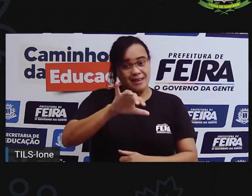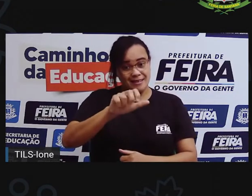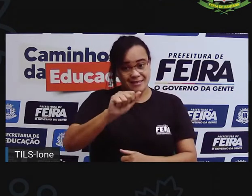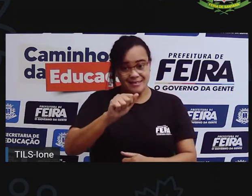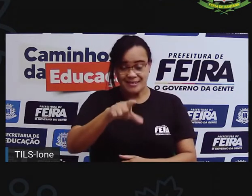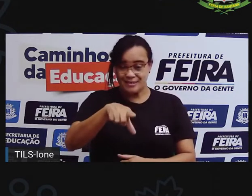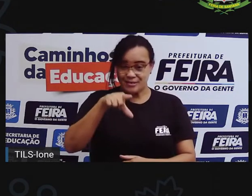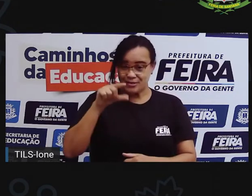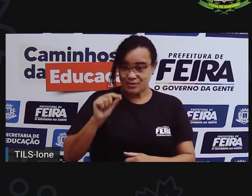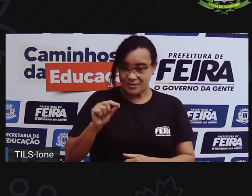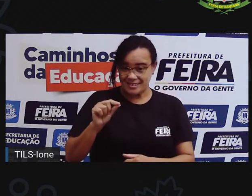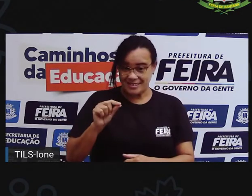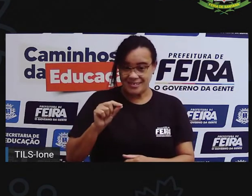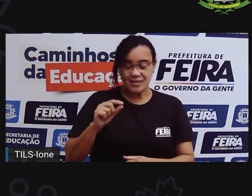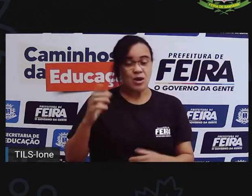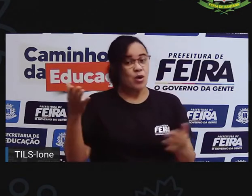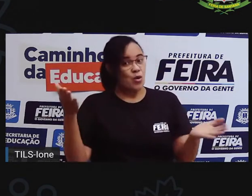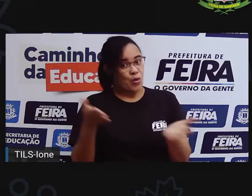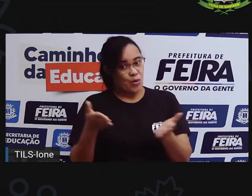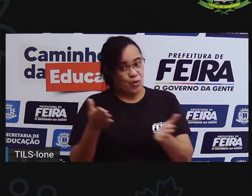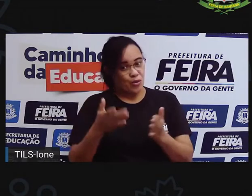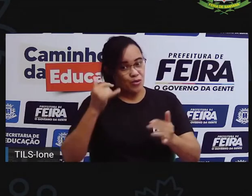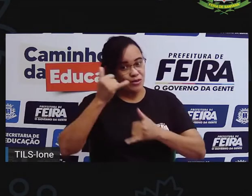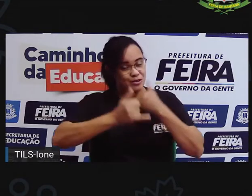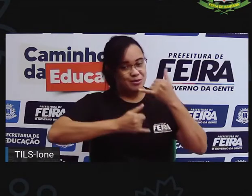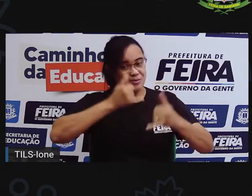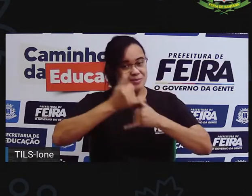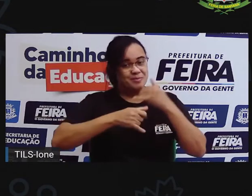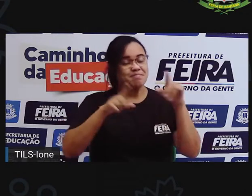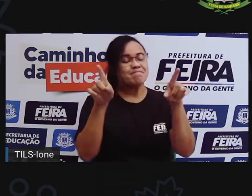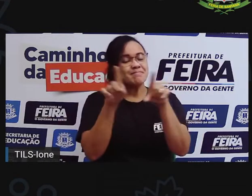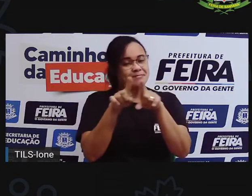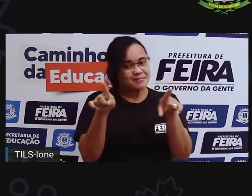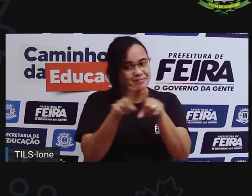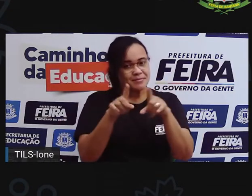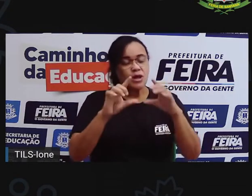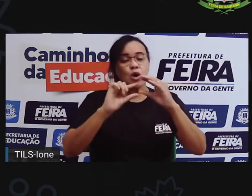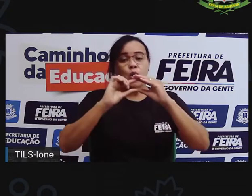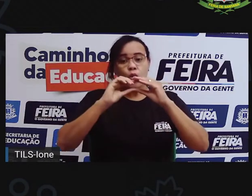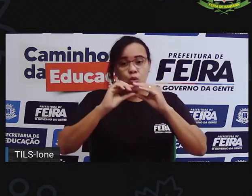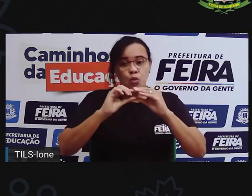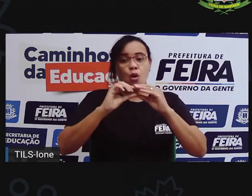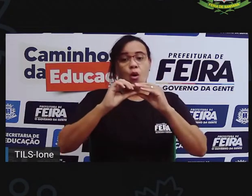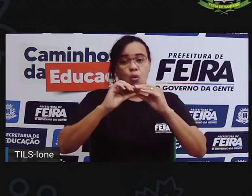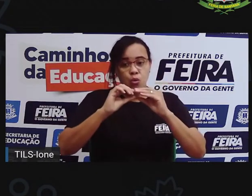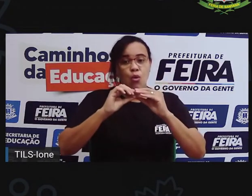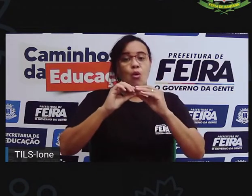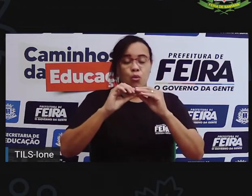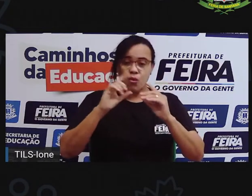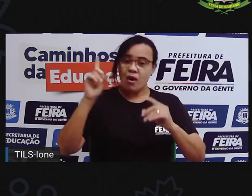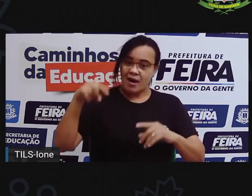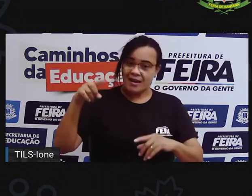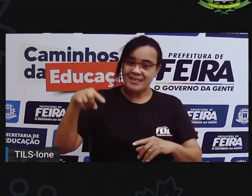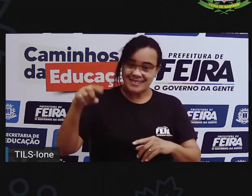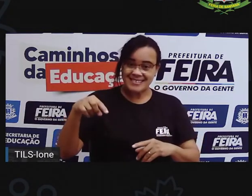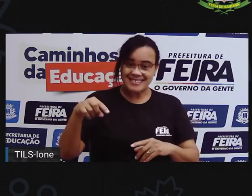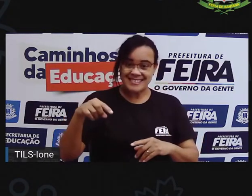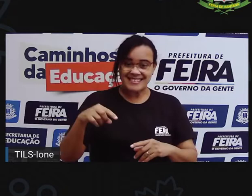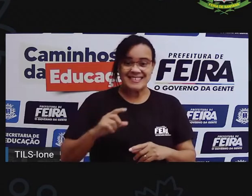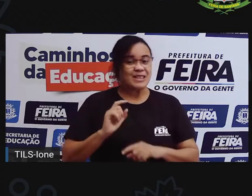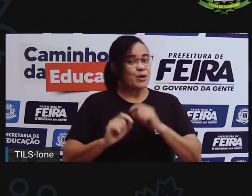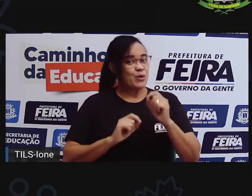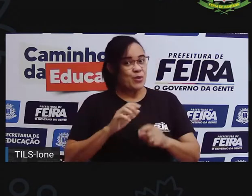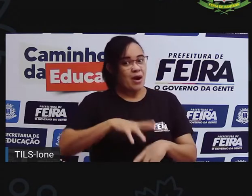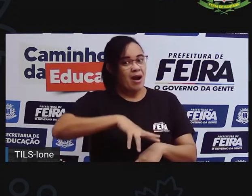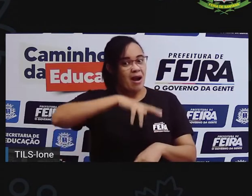Ah, a brincadeira de hoje é brincar também de assoprar. Isso mesmo. Estamos falando sobre o